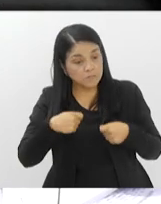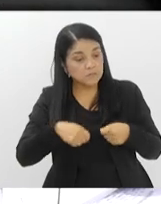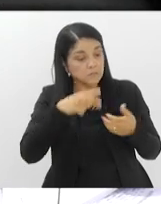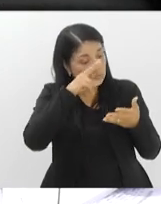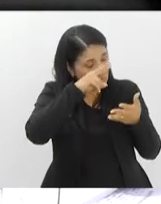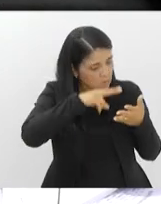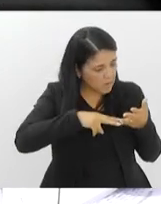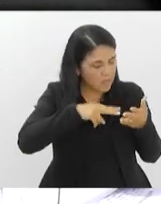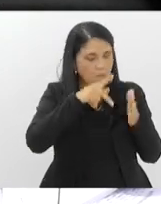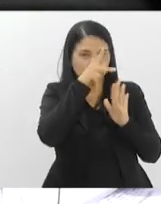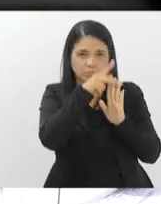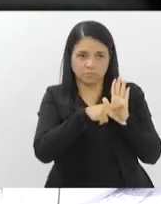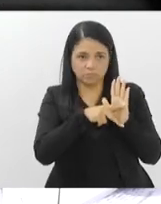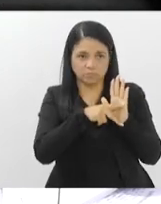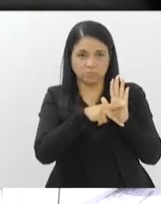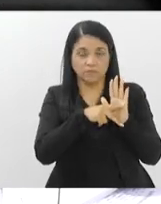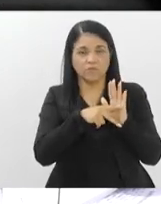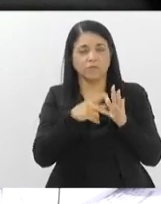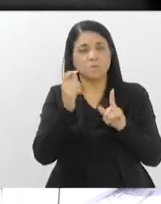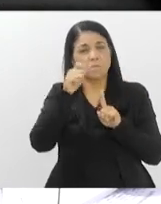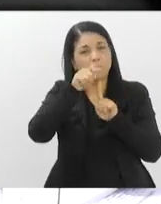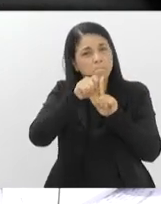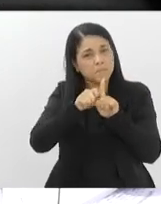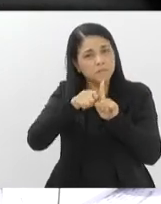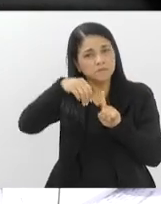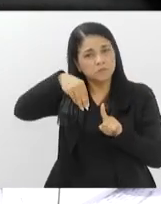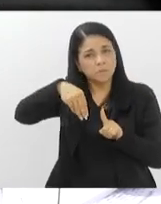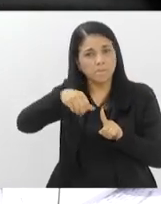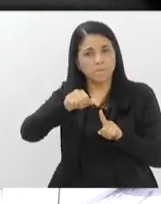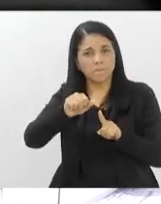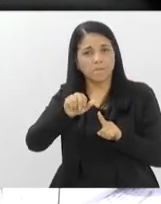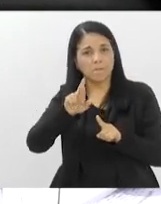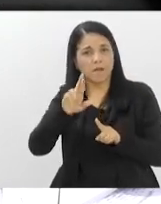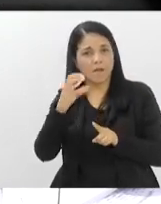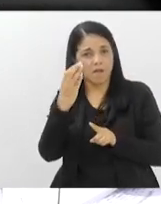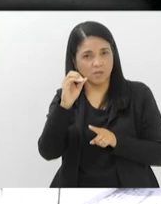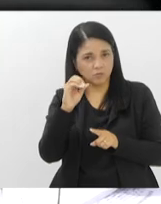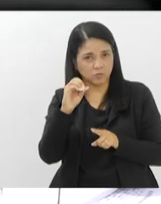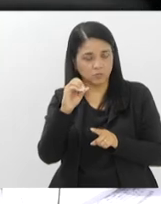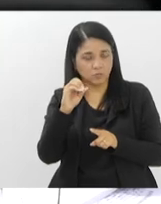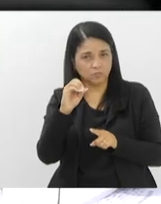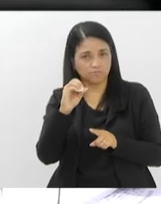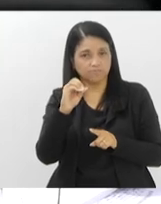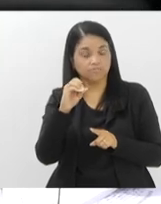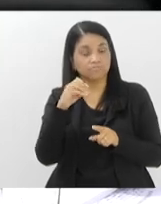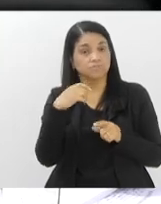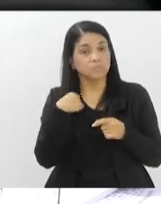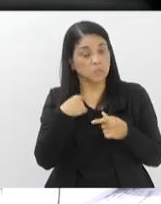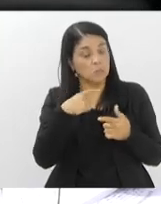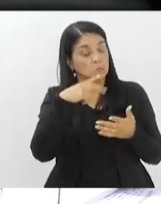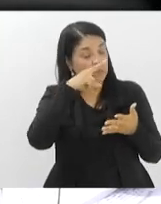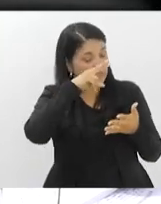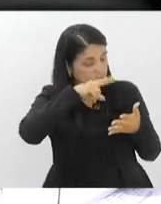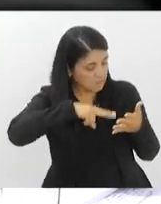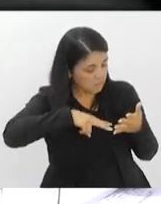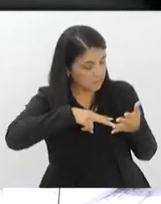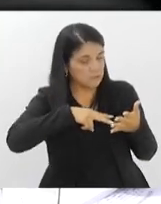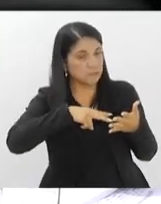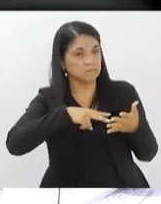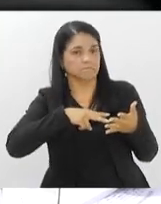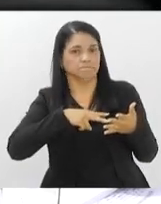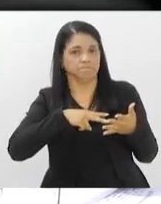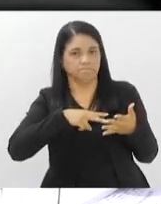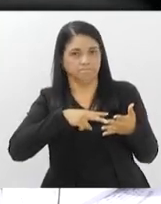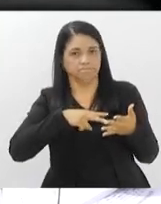esse projeto, foi em março, não foi agora. Eu tinha que ler conforme ele foi